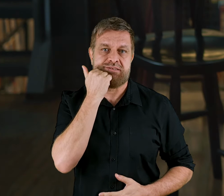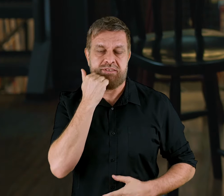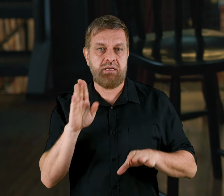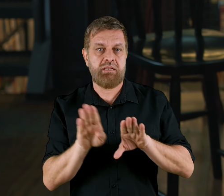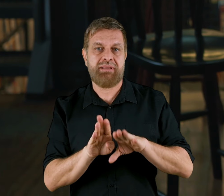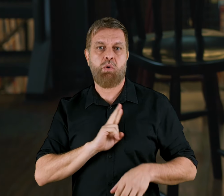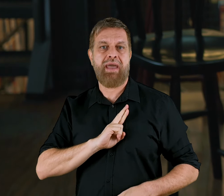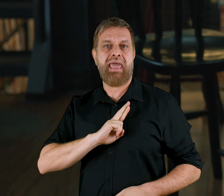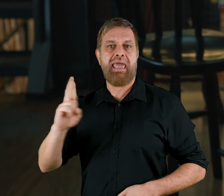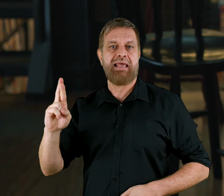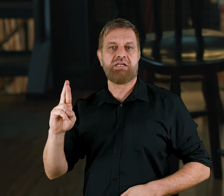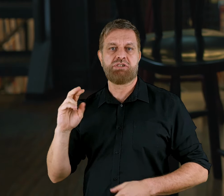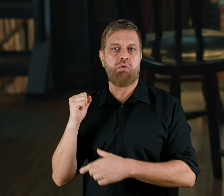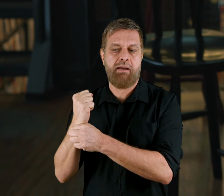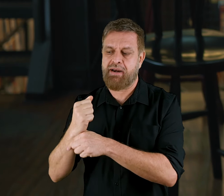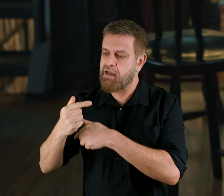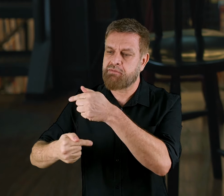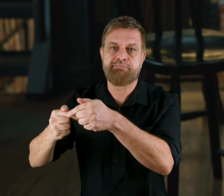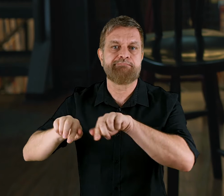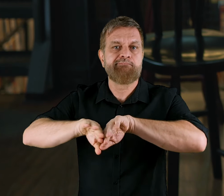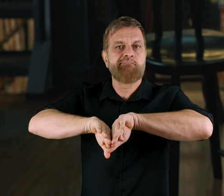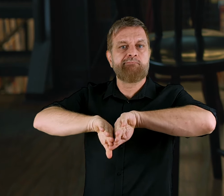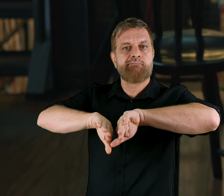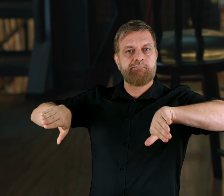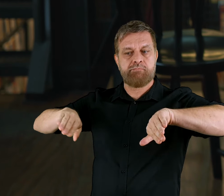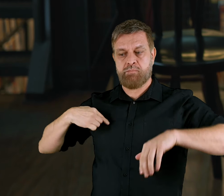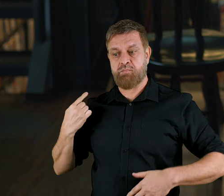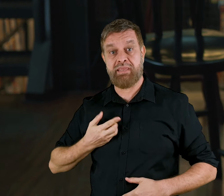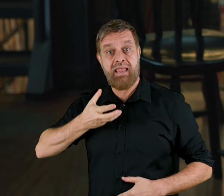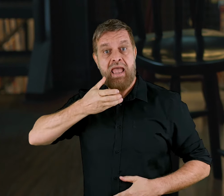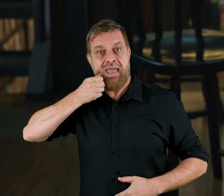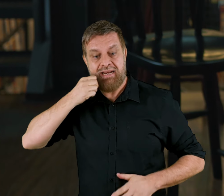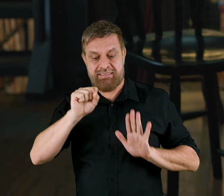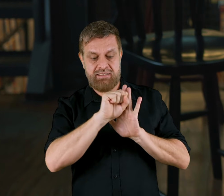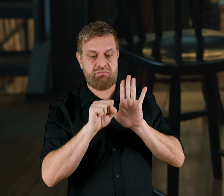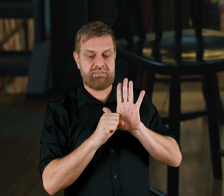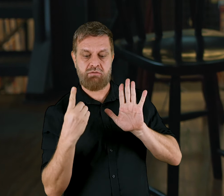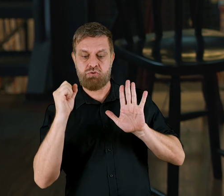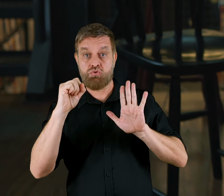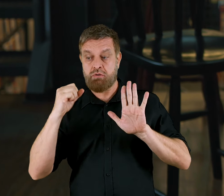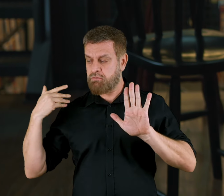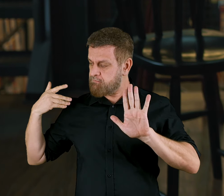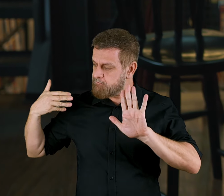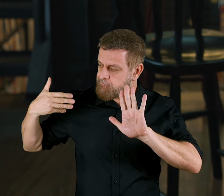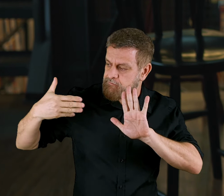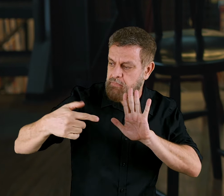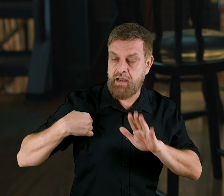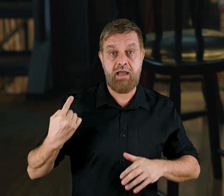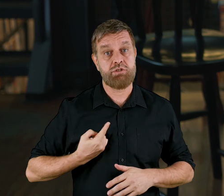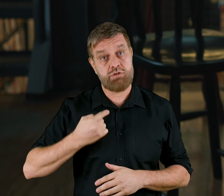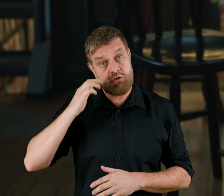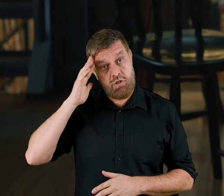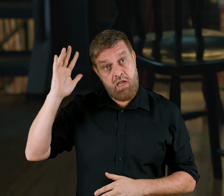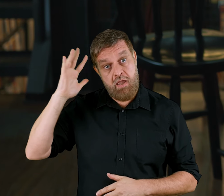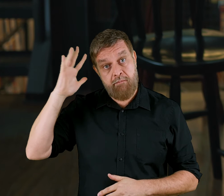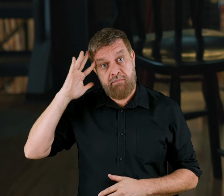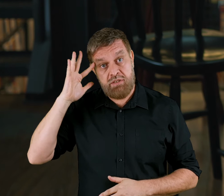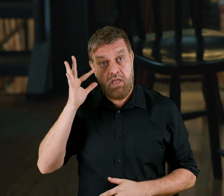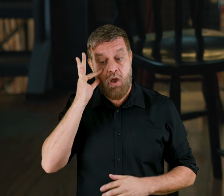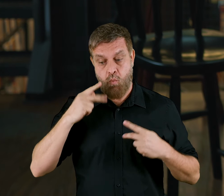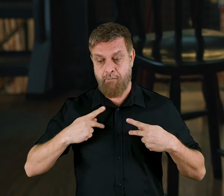nas religiões abraâmicas. E essa é a herança que nós temos do século XVIII, mas é importante a gente imaginar que o humanismo